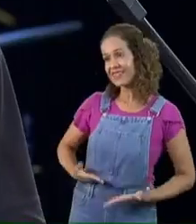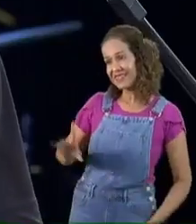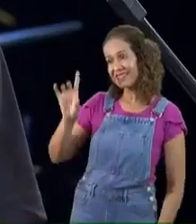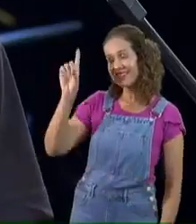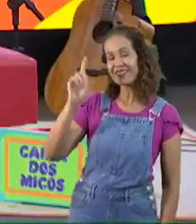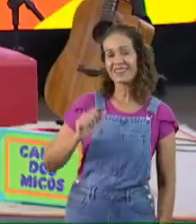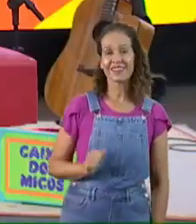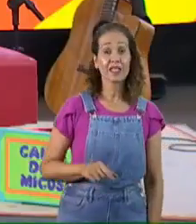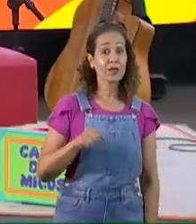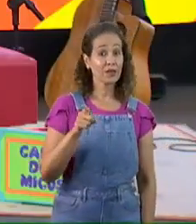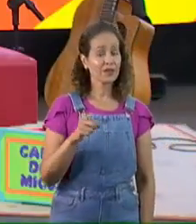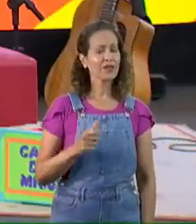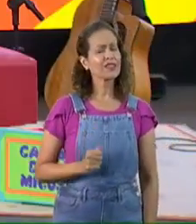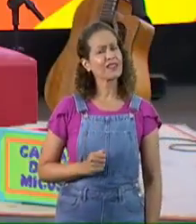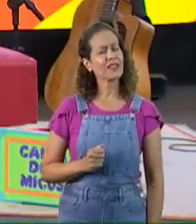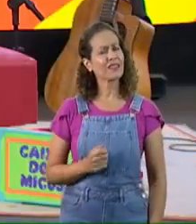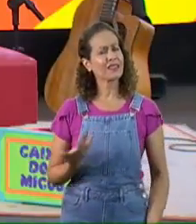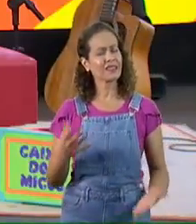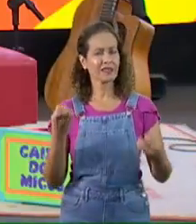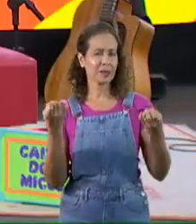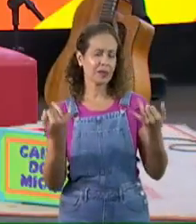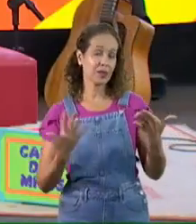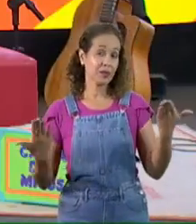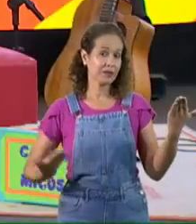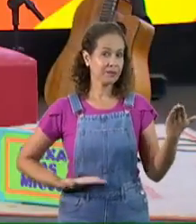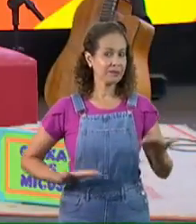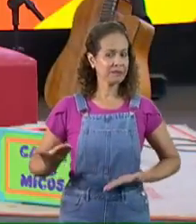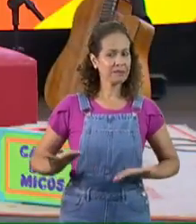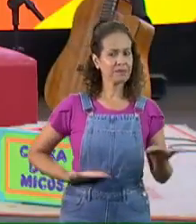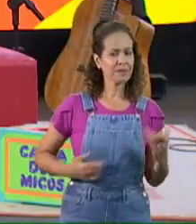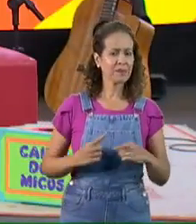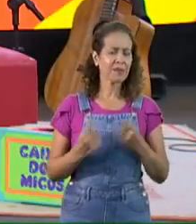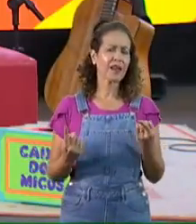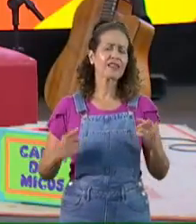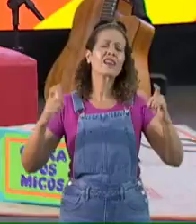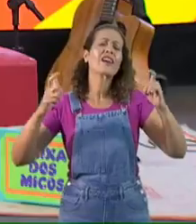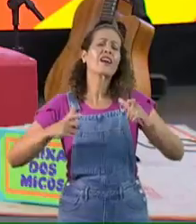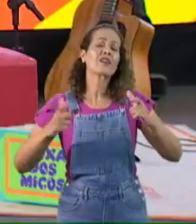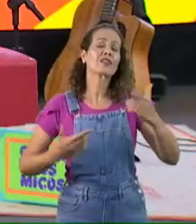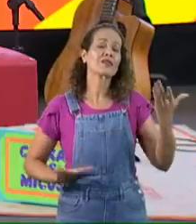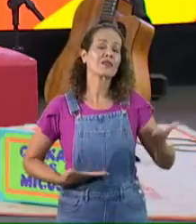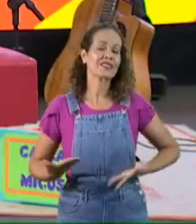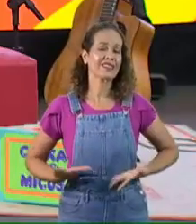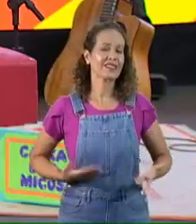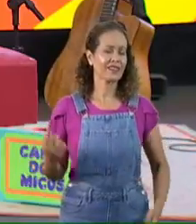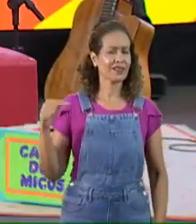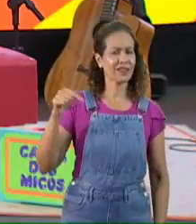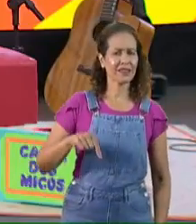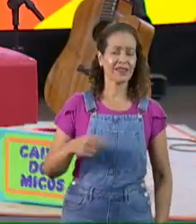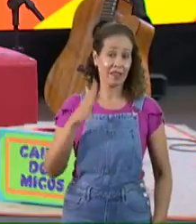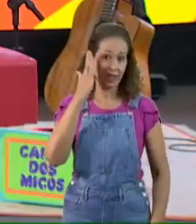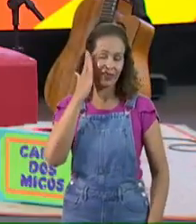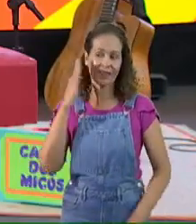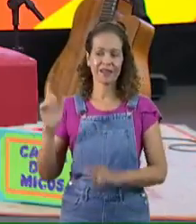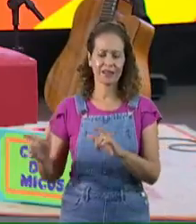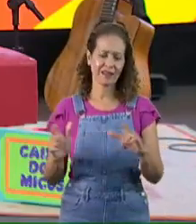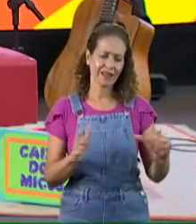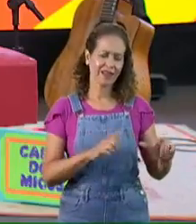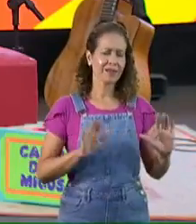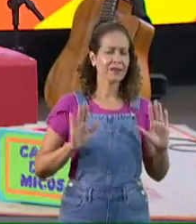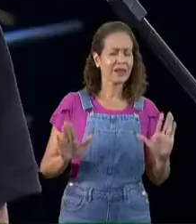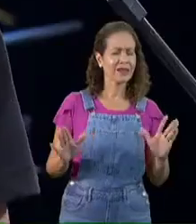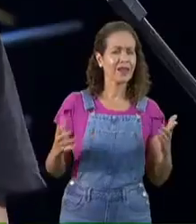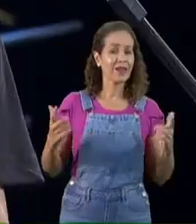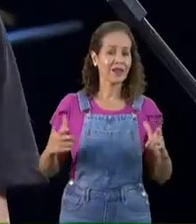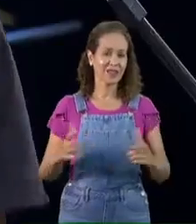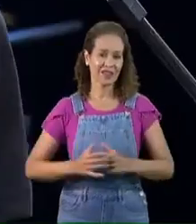Amém. Você falou servir, mas aonde você serve aqui? Eu sei que é muitos lugares, mas vamos aí.